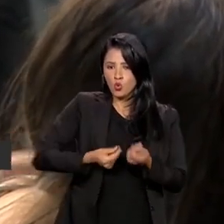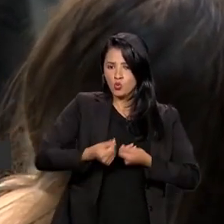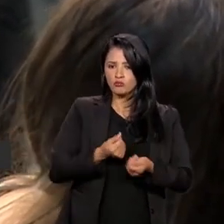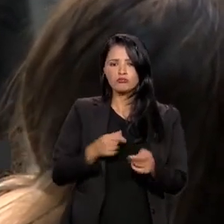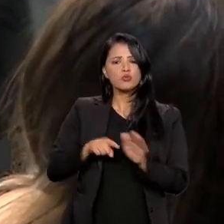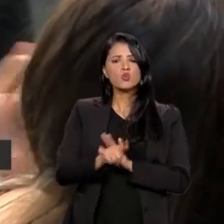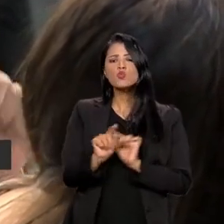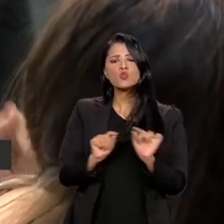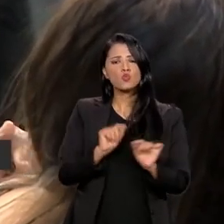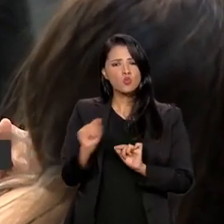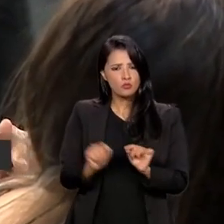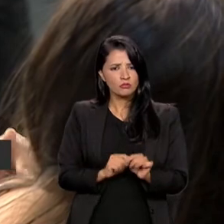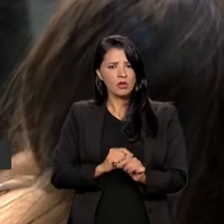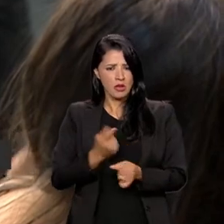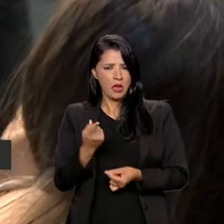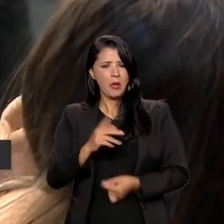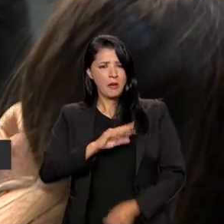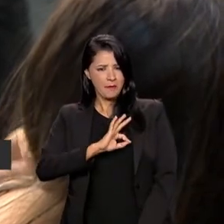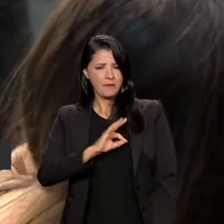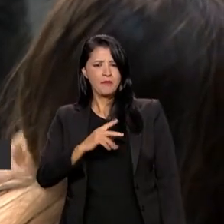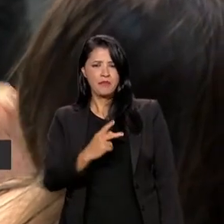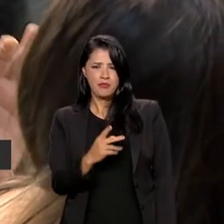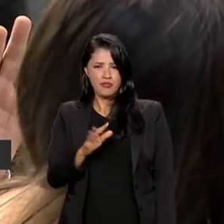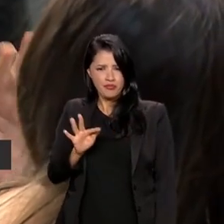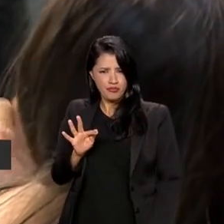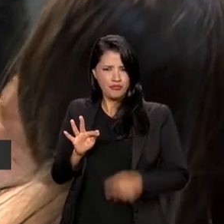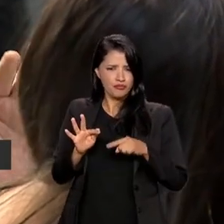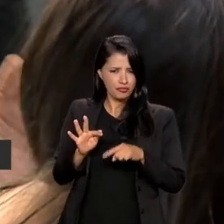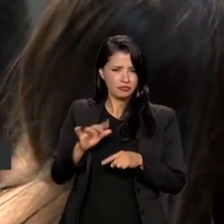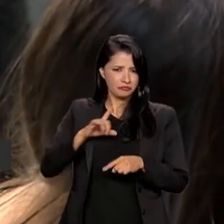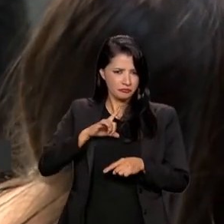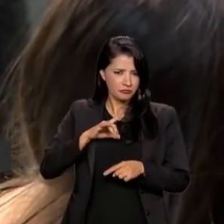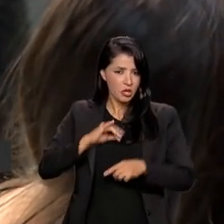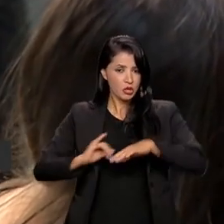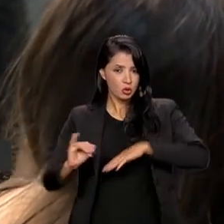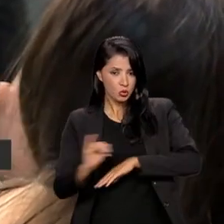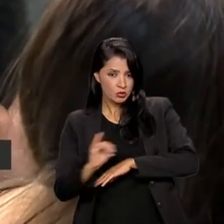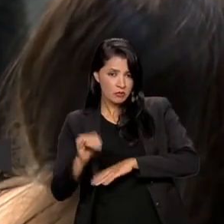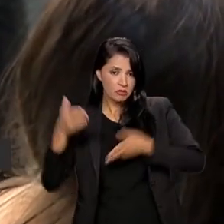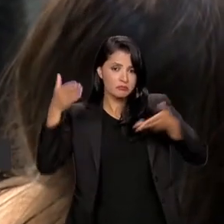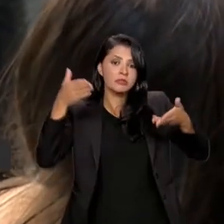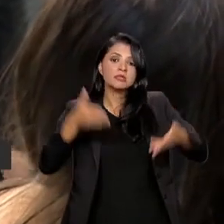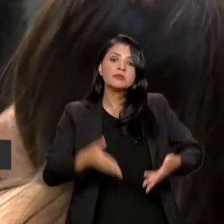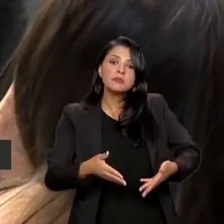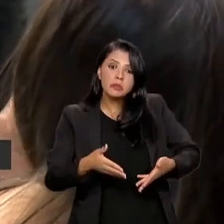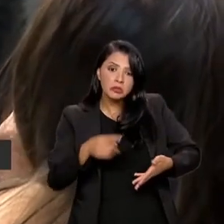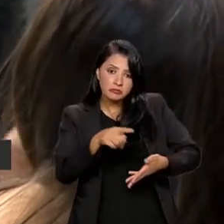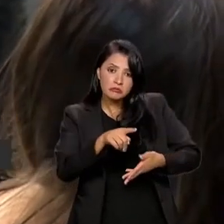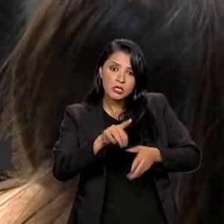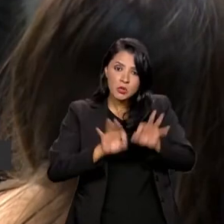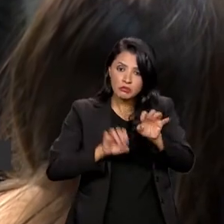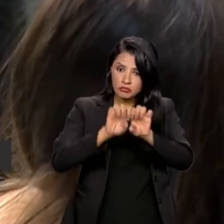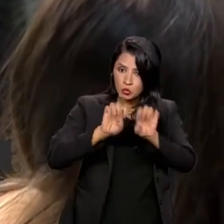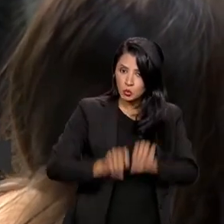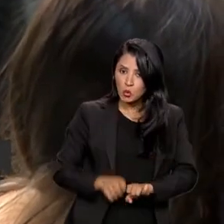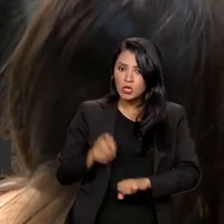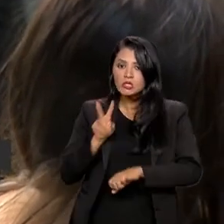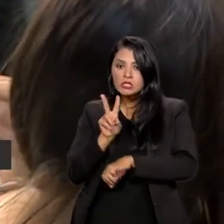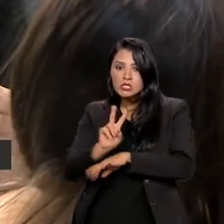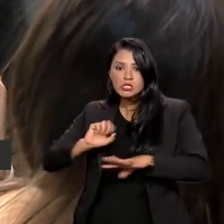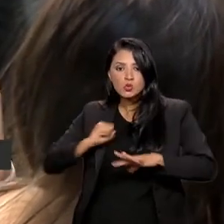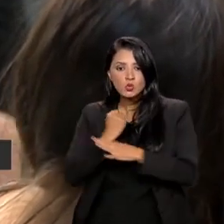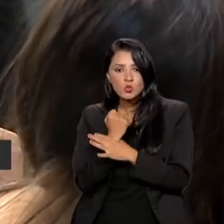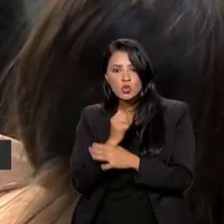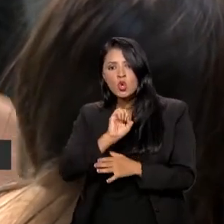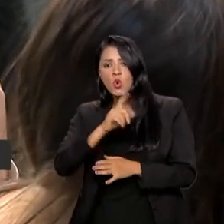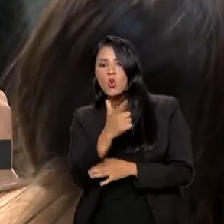a seguinte: a Polícia Federal, ela vai estar institucionalmente participando dessa estrutura de segurança ou vão